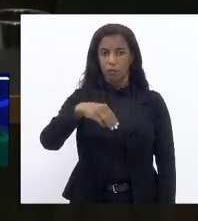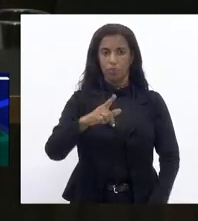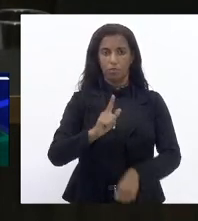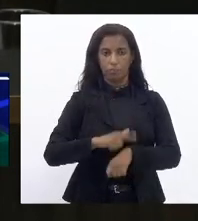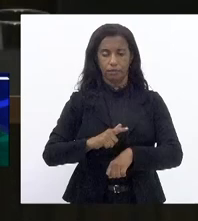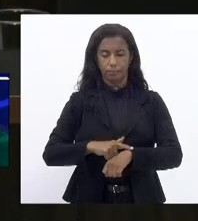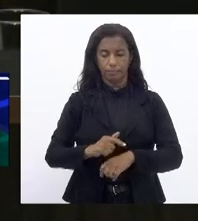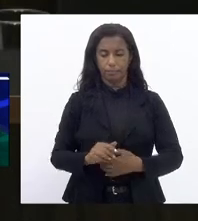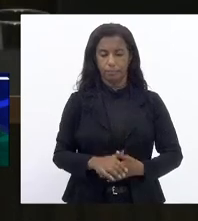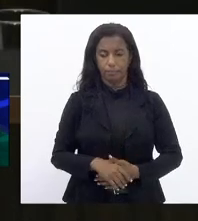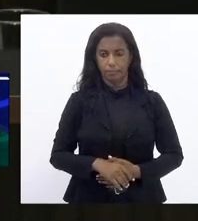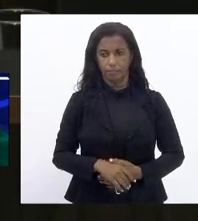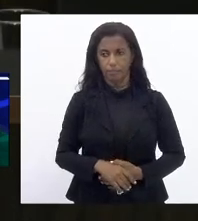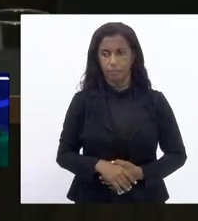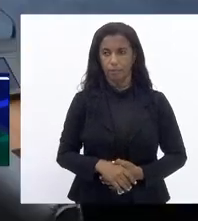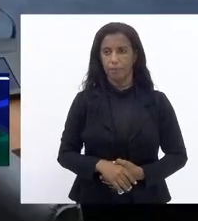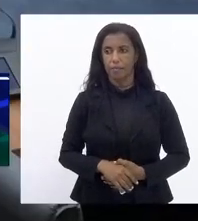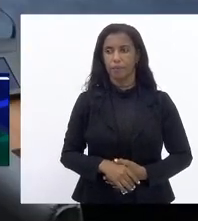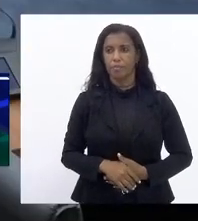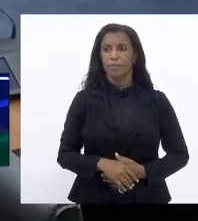regimental.